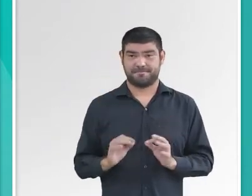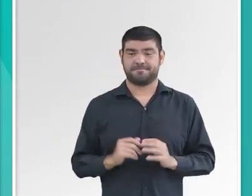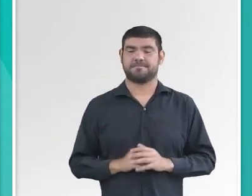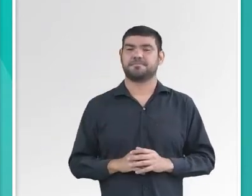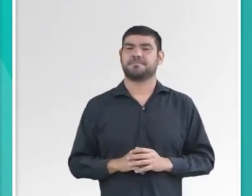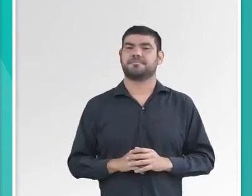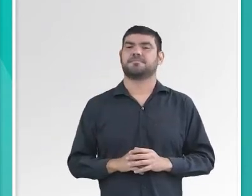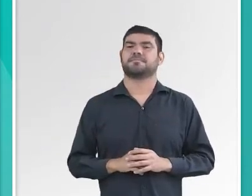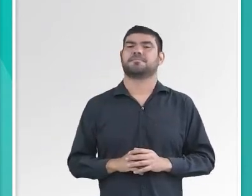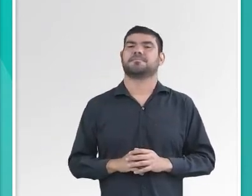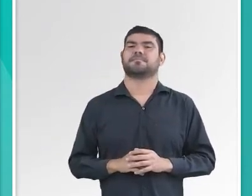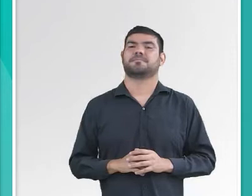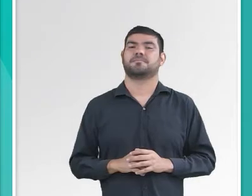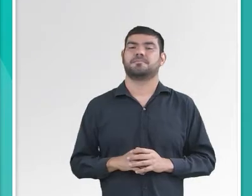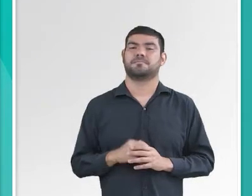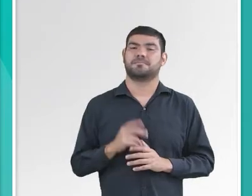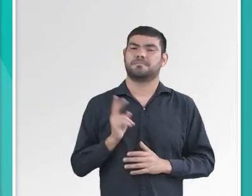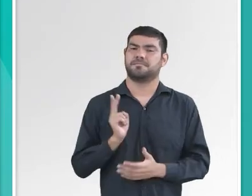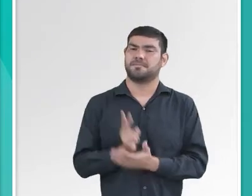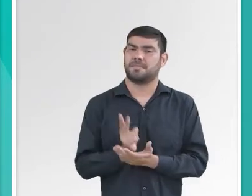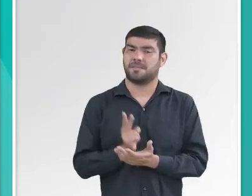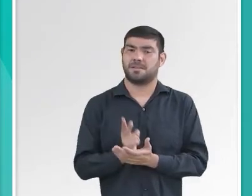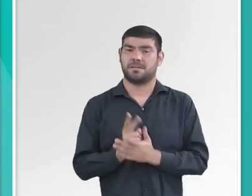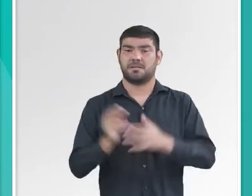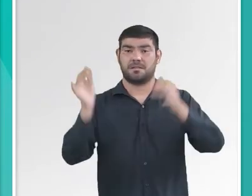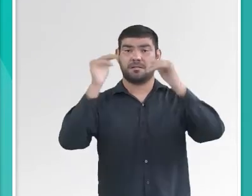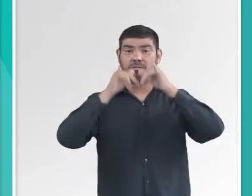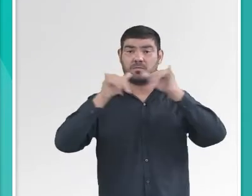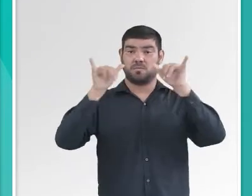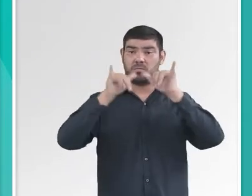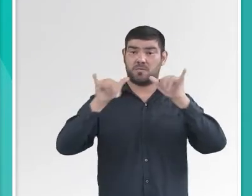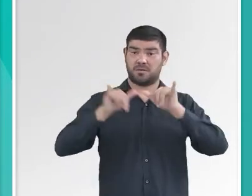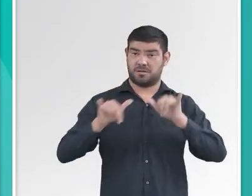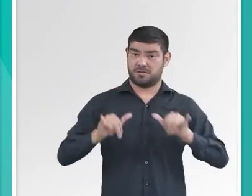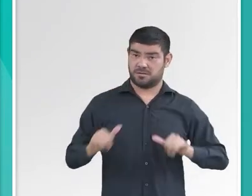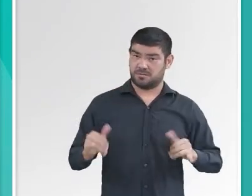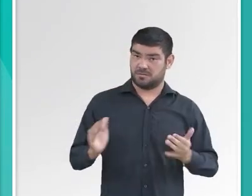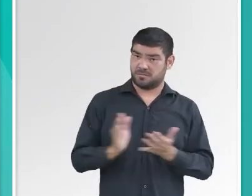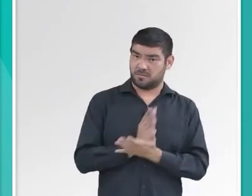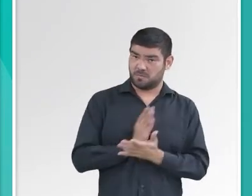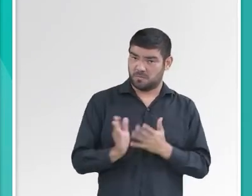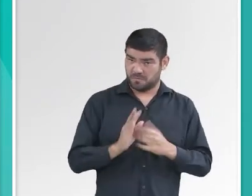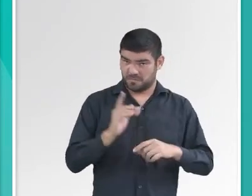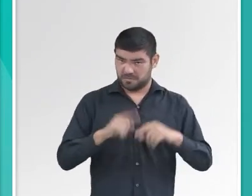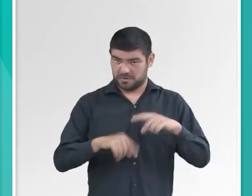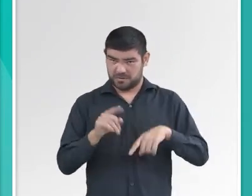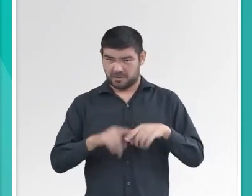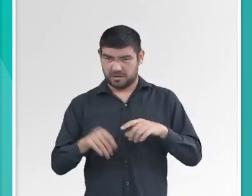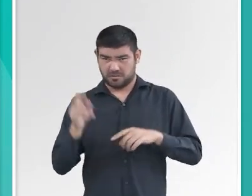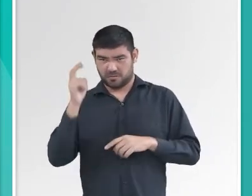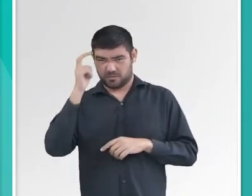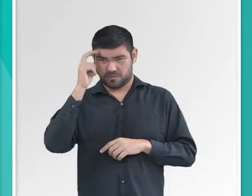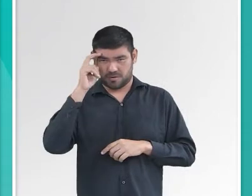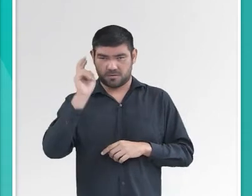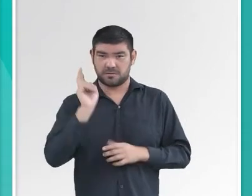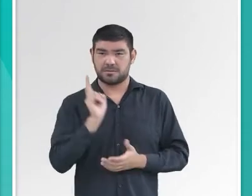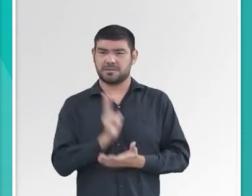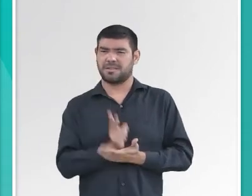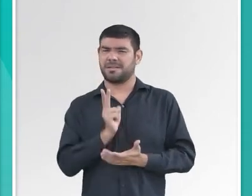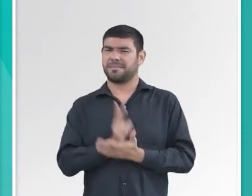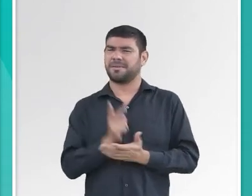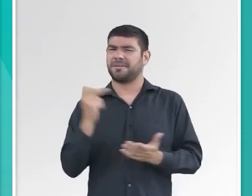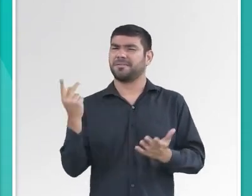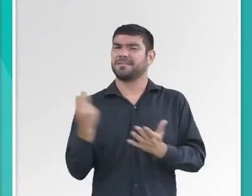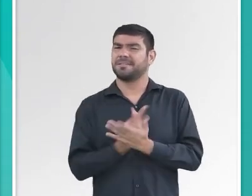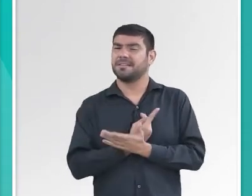nós temos a relação, ou seja, essa divulgação de algum objeto cultural, essa divulgação sempre ocorre aí em